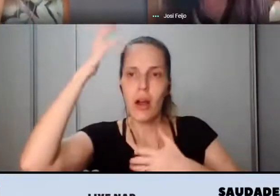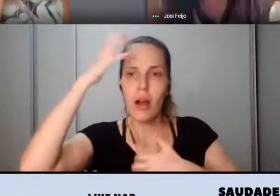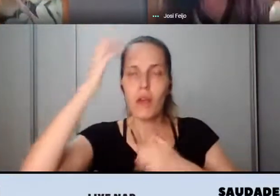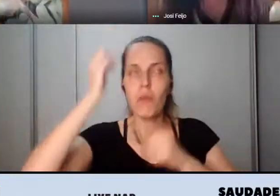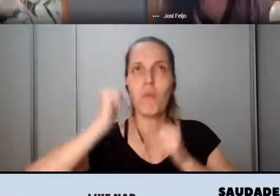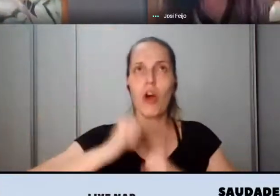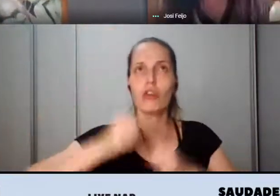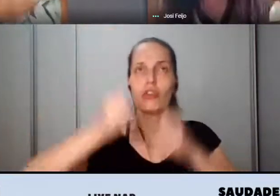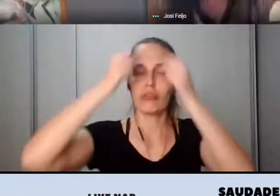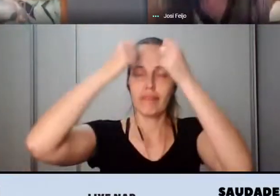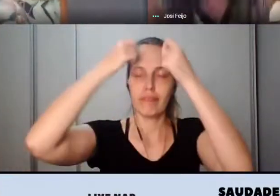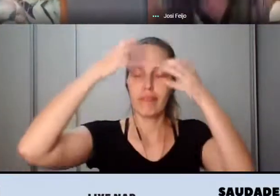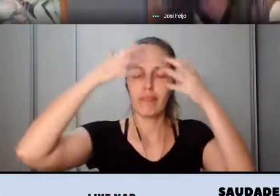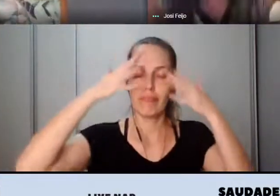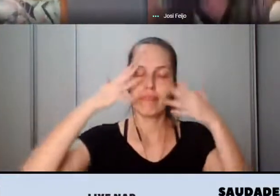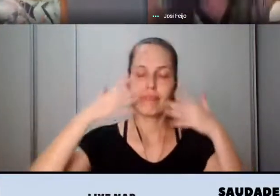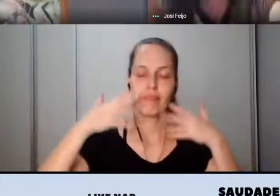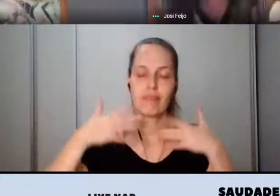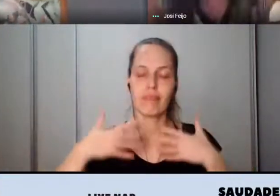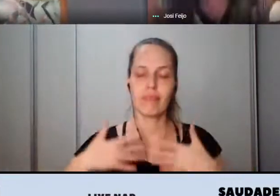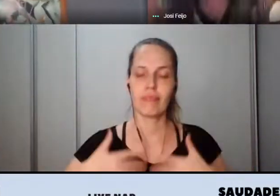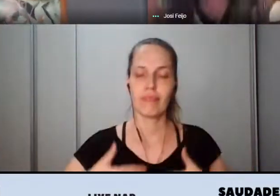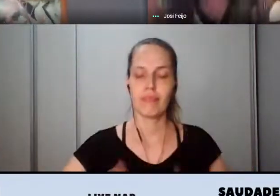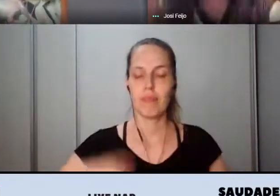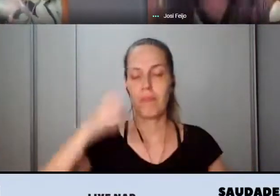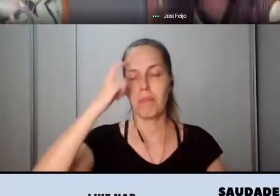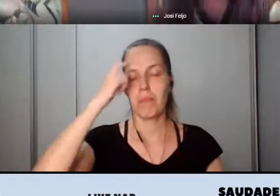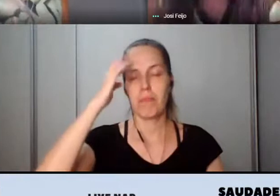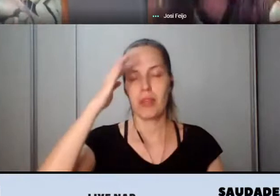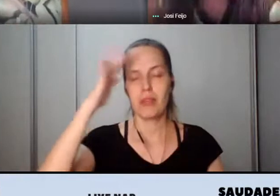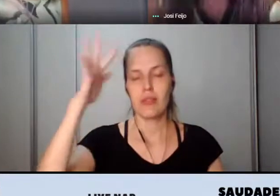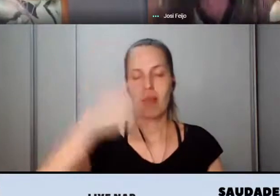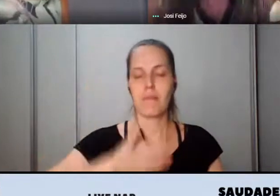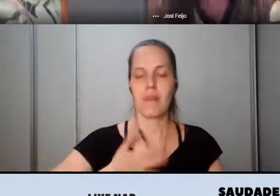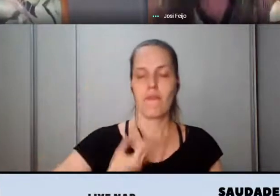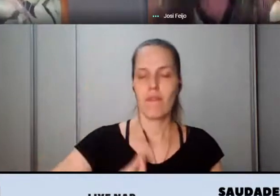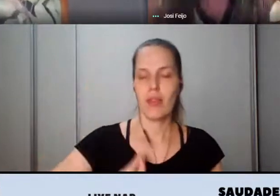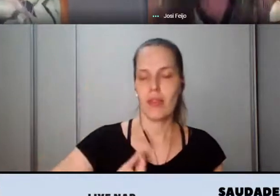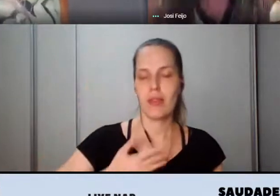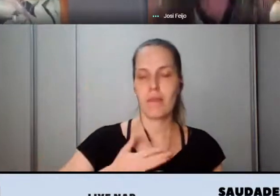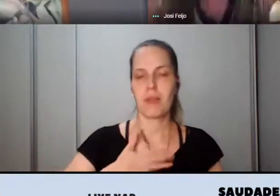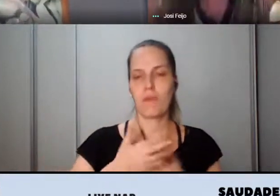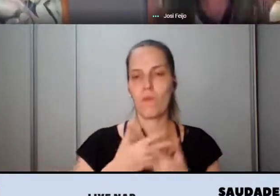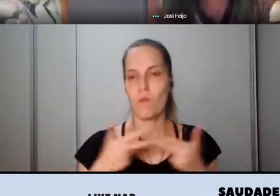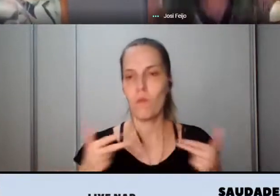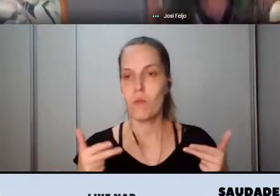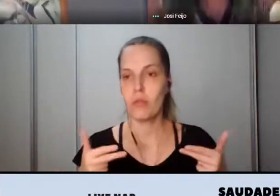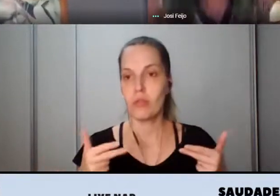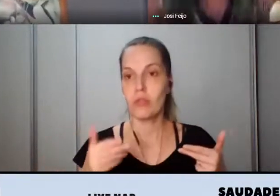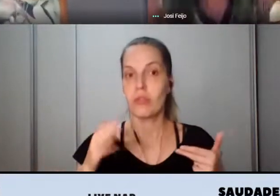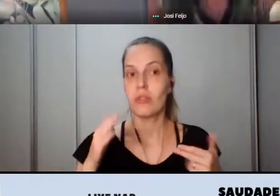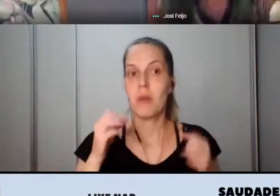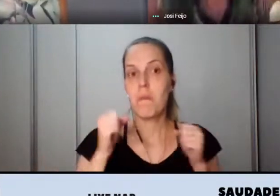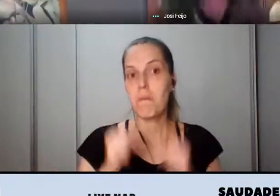né, pensar sobre si, pensar sobre as suas coisas, já pode ser 25